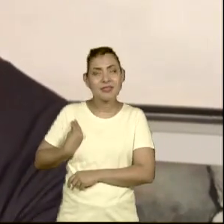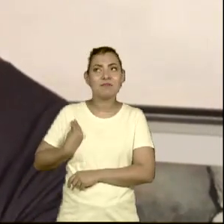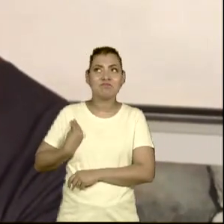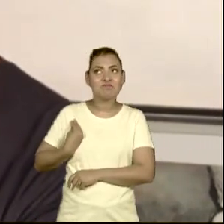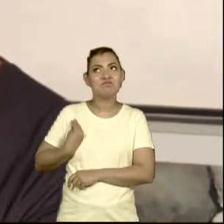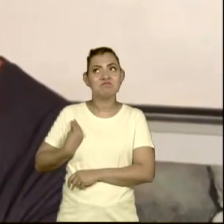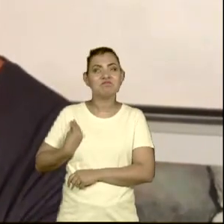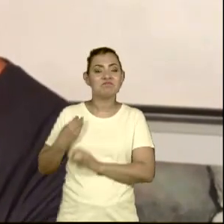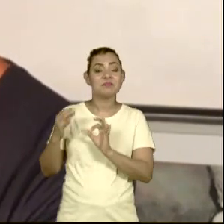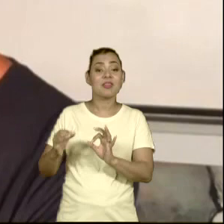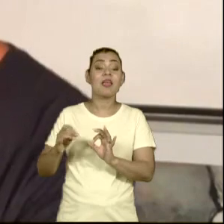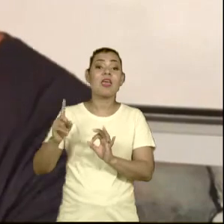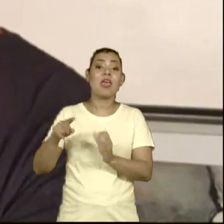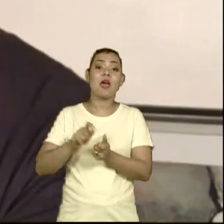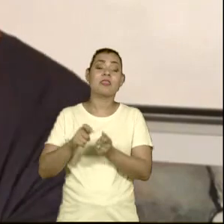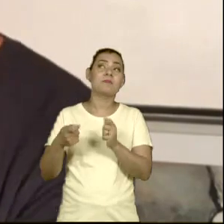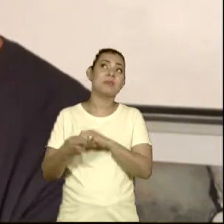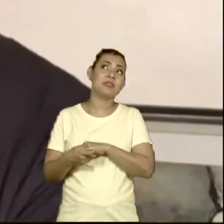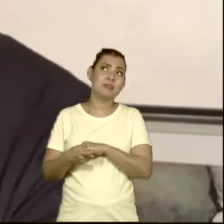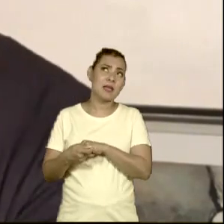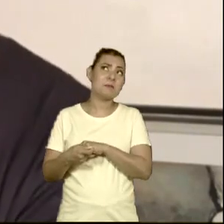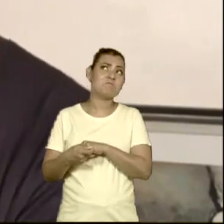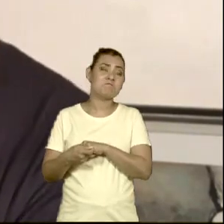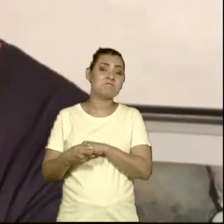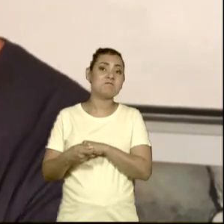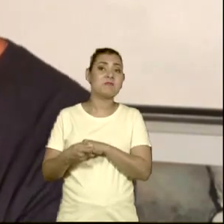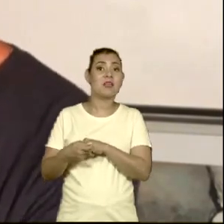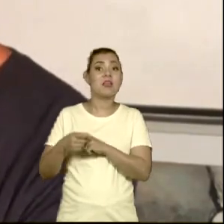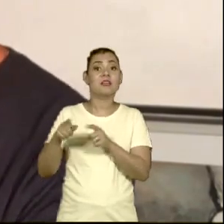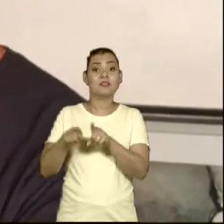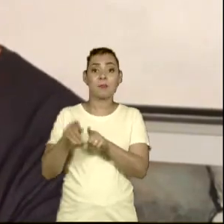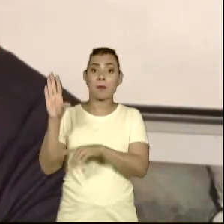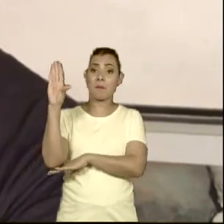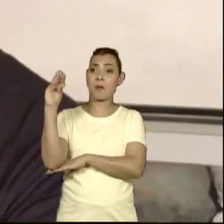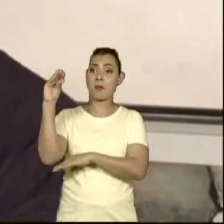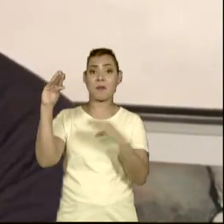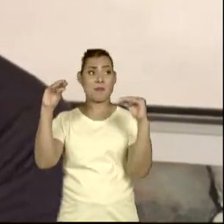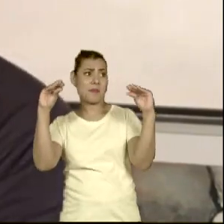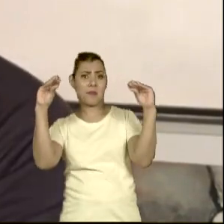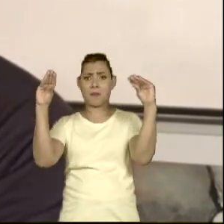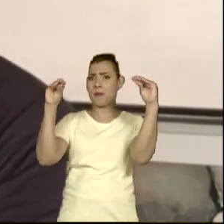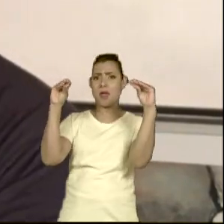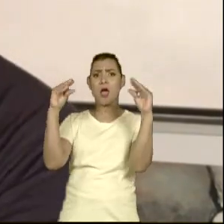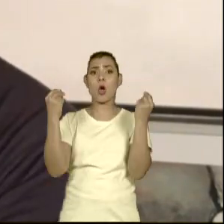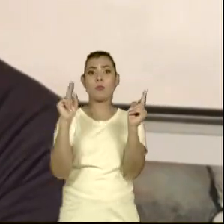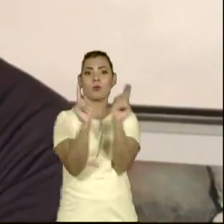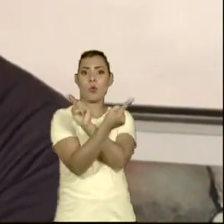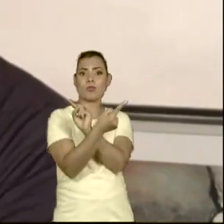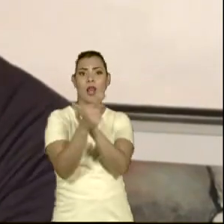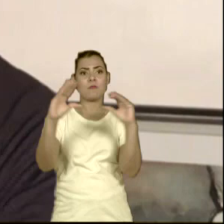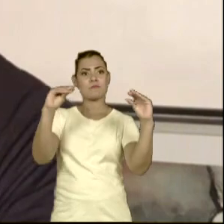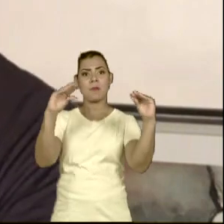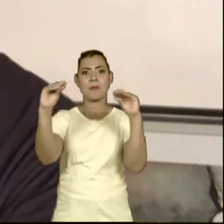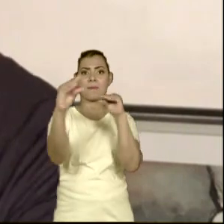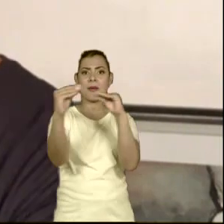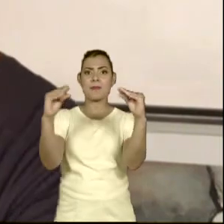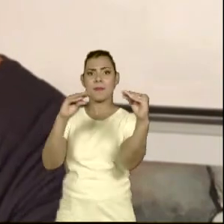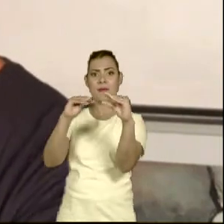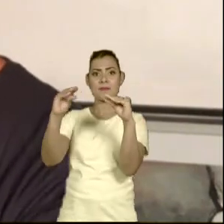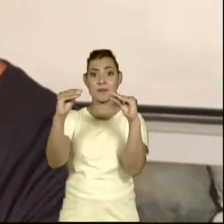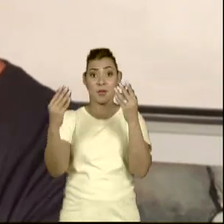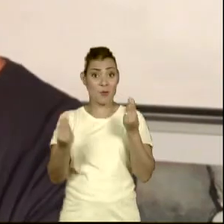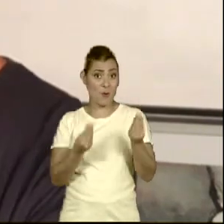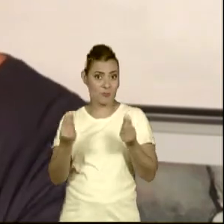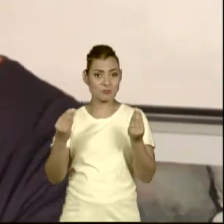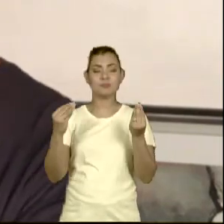eu posso dizer que foi uma dificuldade, foi me adequar ao monitor invertido para manipular bonecos e entender como é que eu olho para a TV, como é que ele se